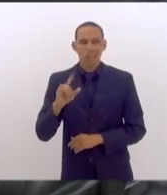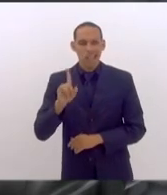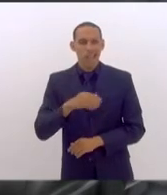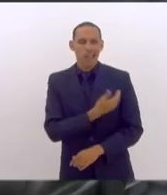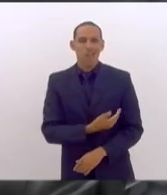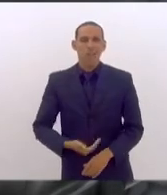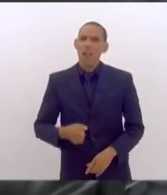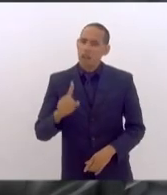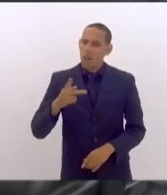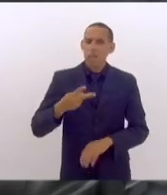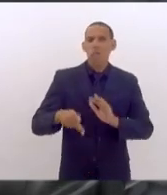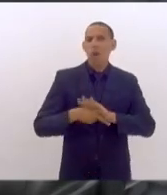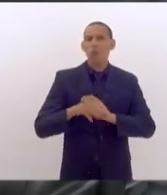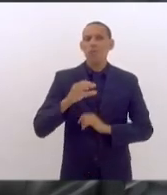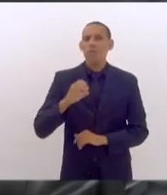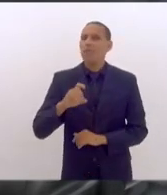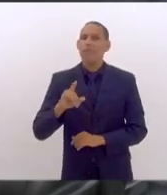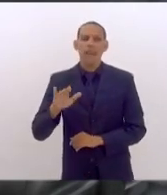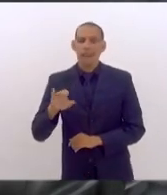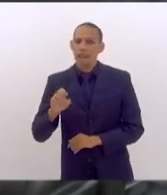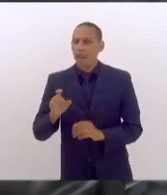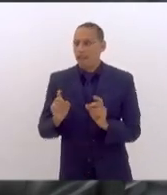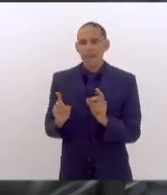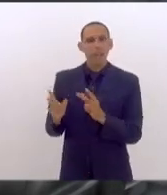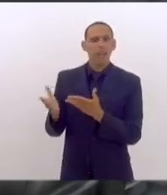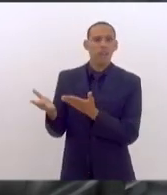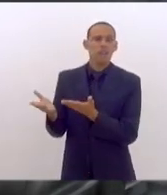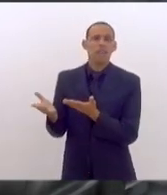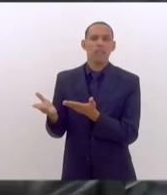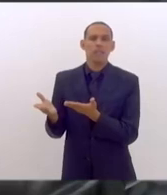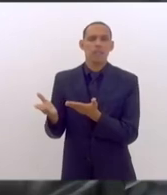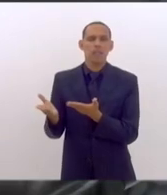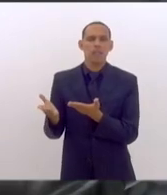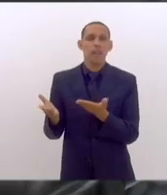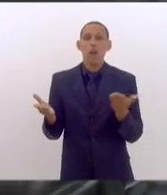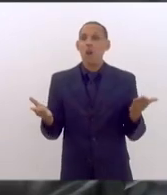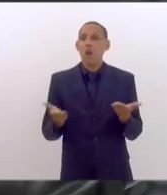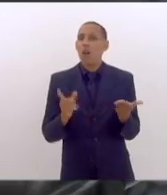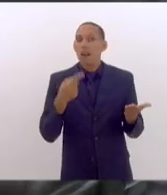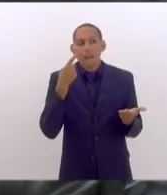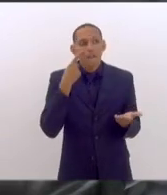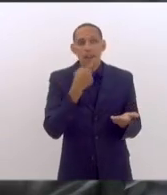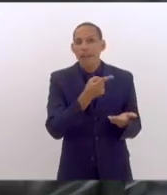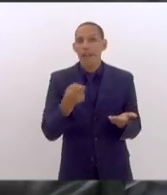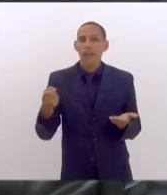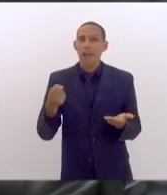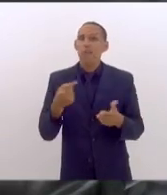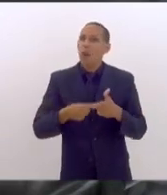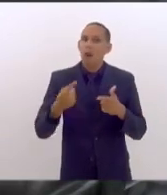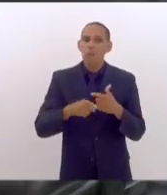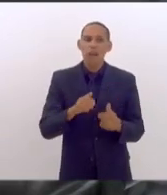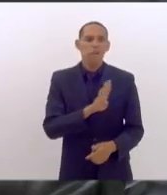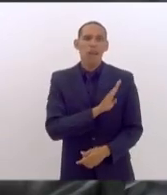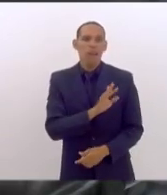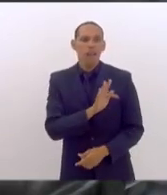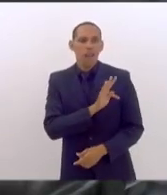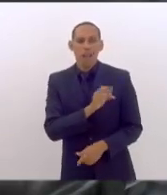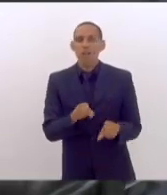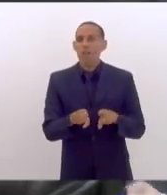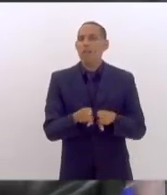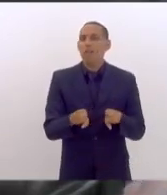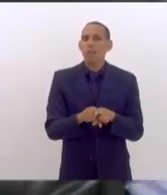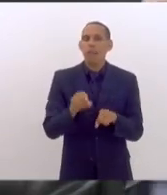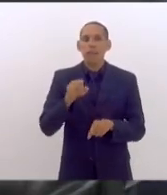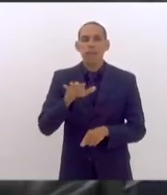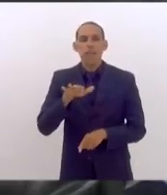governo do estado e da Cedae que foi privatizada e que nós estamos vencendo hoje grave problema lá na Baixada na Zona Leste com falta d'água